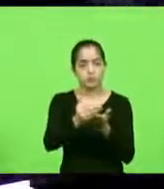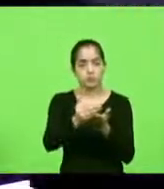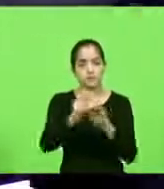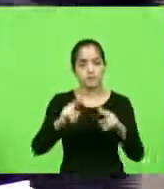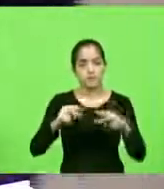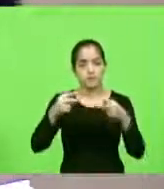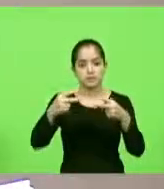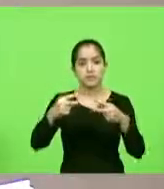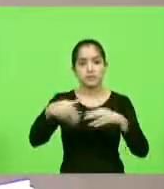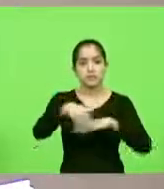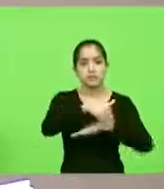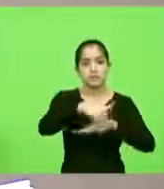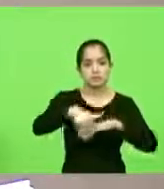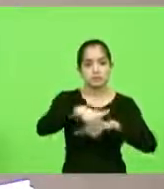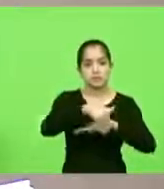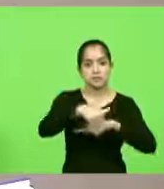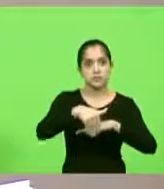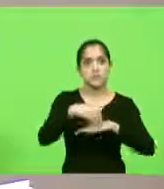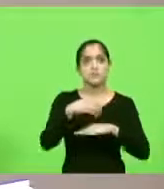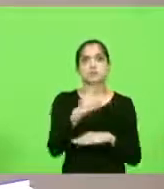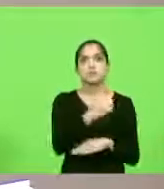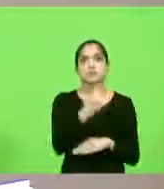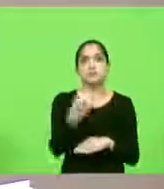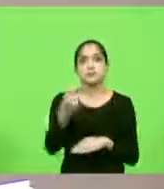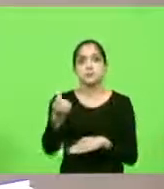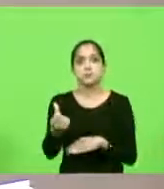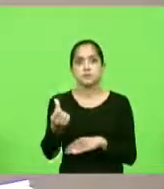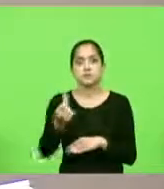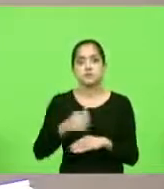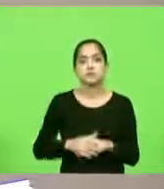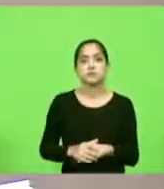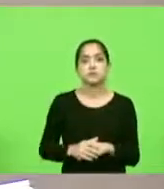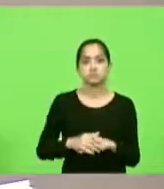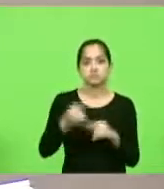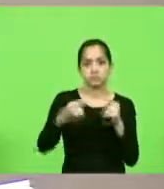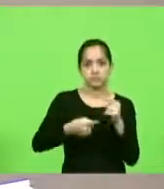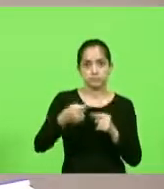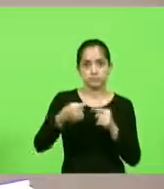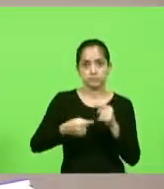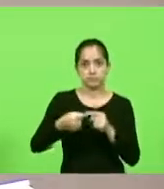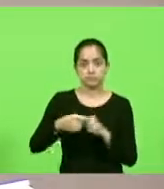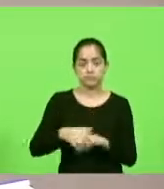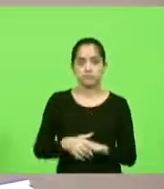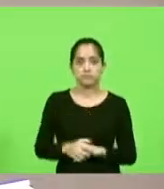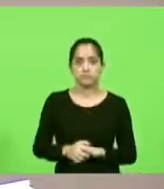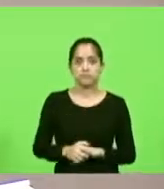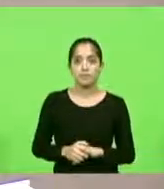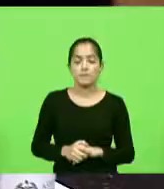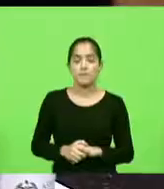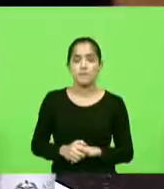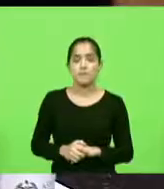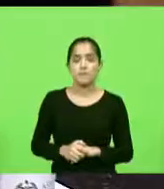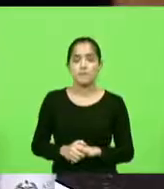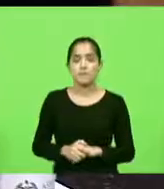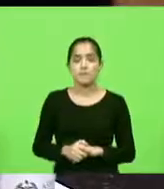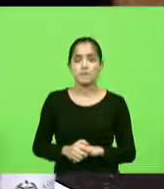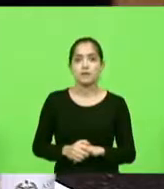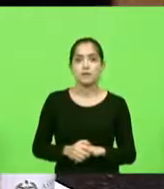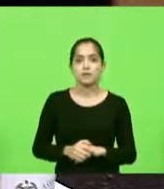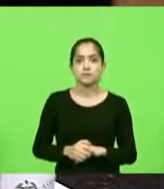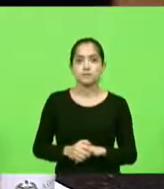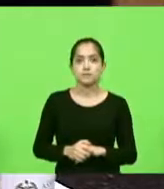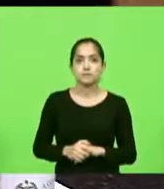faixas BR-116 no estado de Santa Catarina. Em discussão. Senhor presidente. Com a palavra, deputado Márcio Machado. Obrigado,